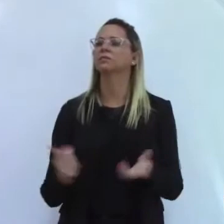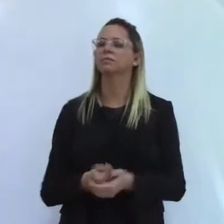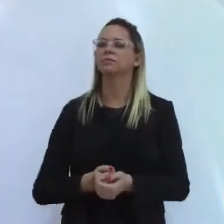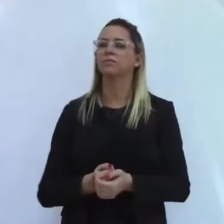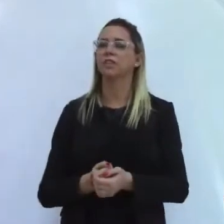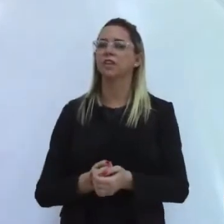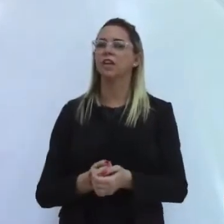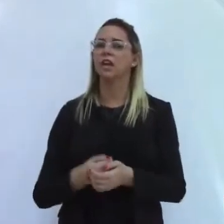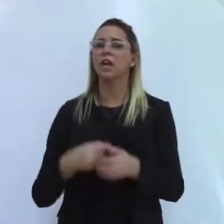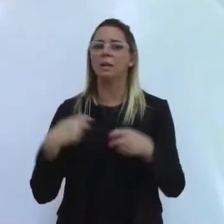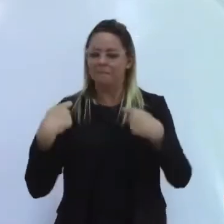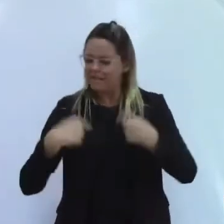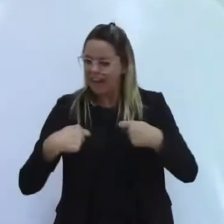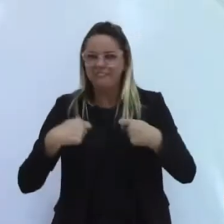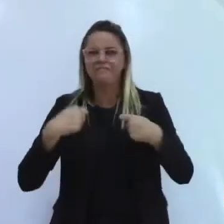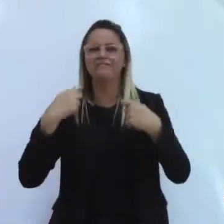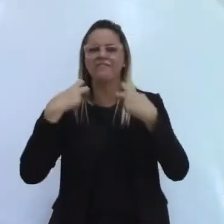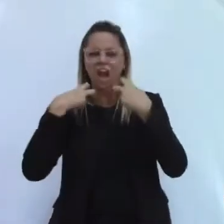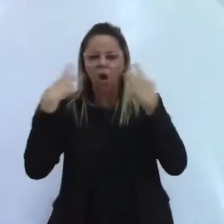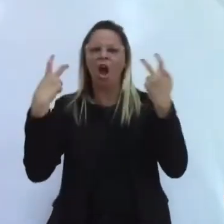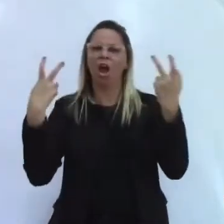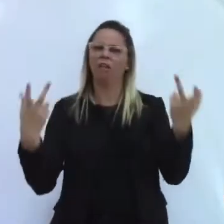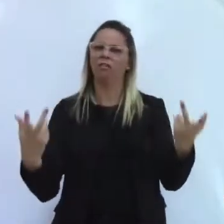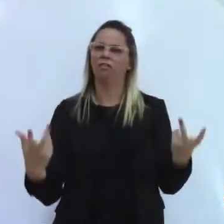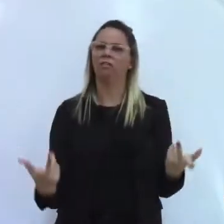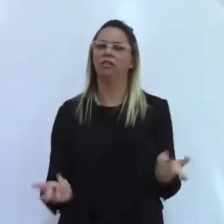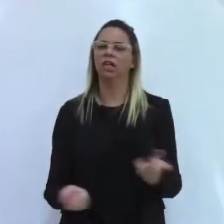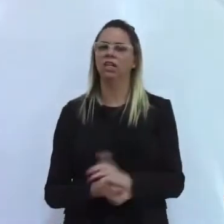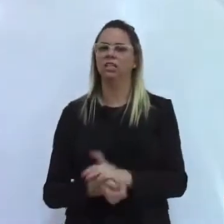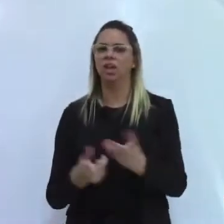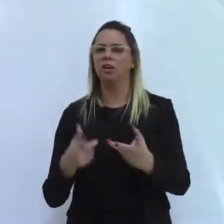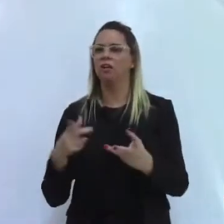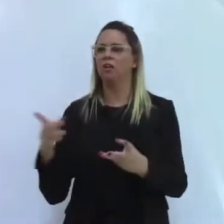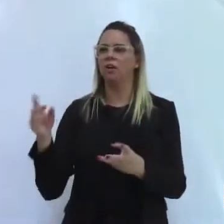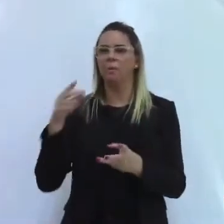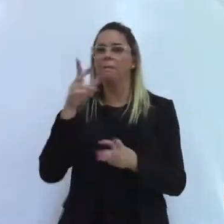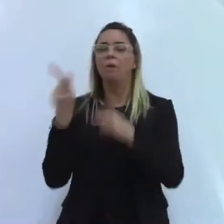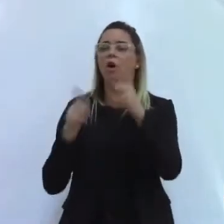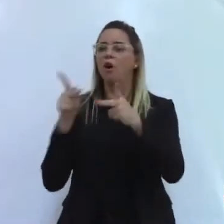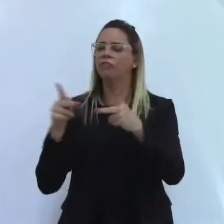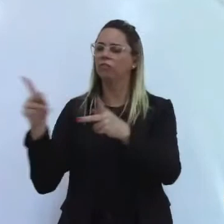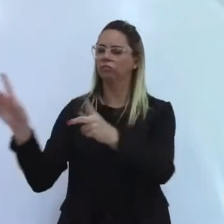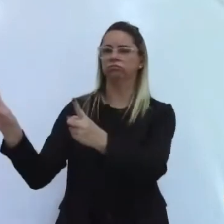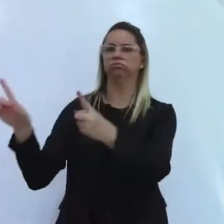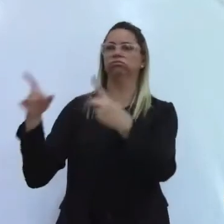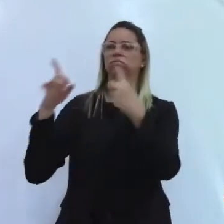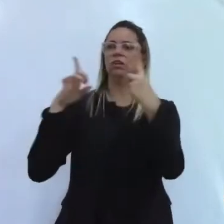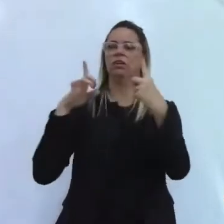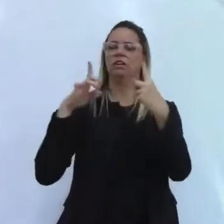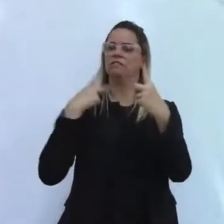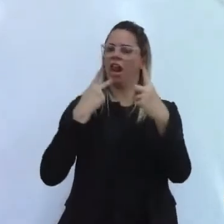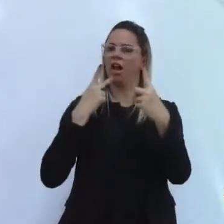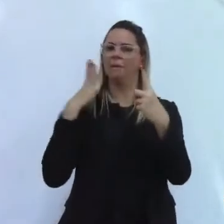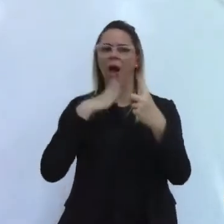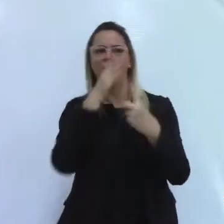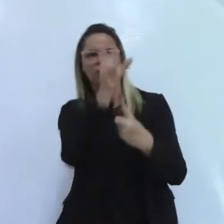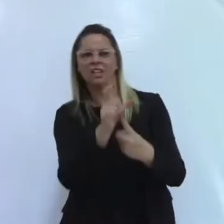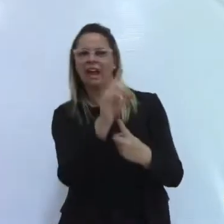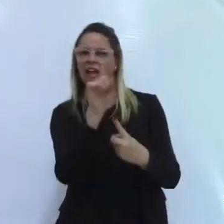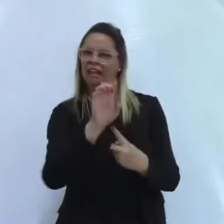deviam se ter vergonha quando uma pessoa de fora vir falar de Zé Almeida. Era para todos esses vereadores aqui estarem